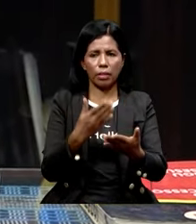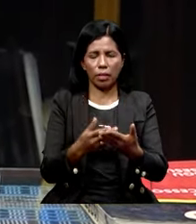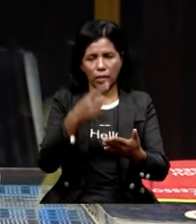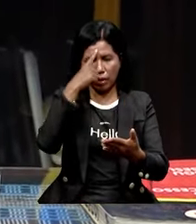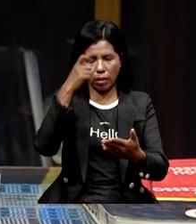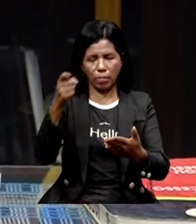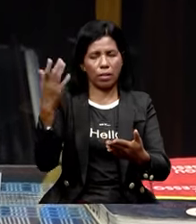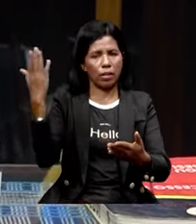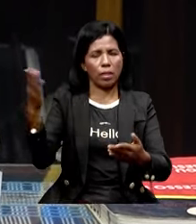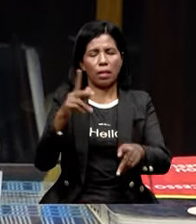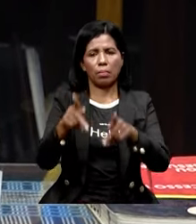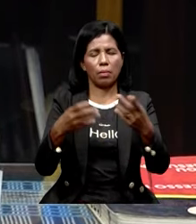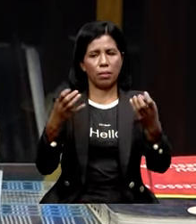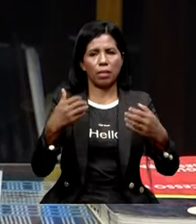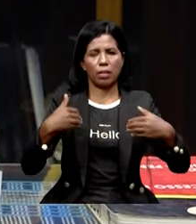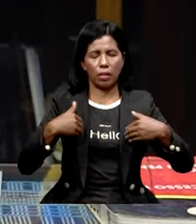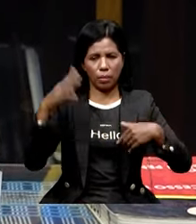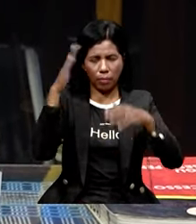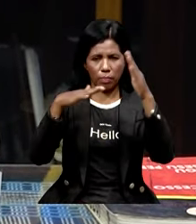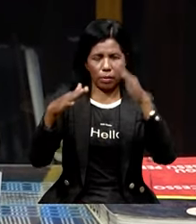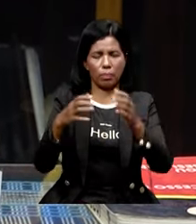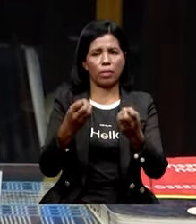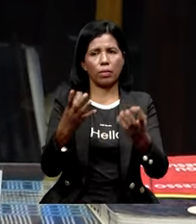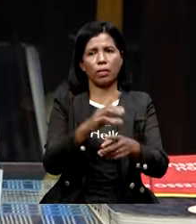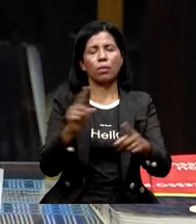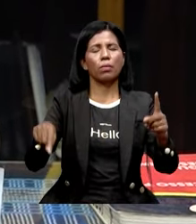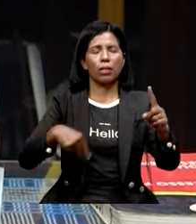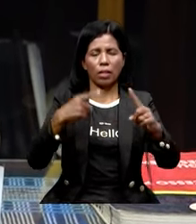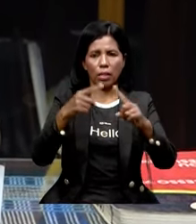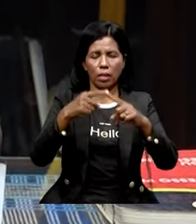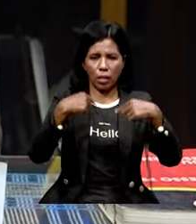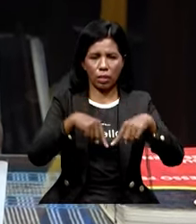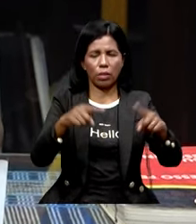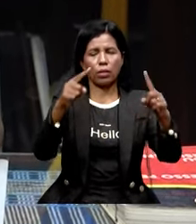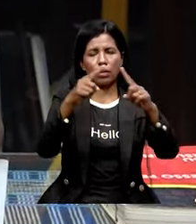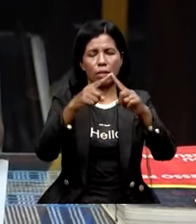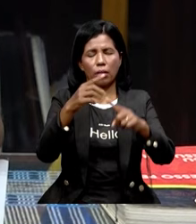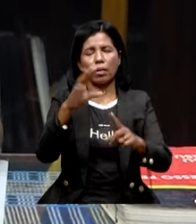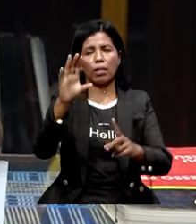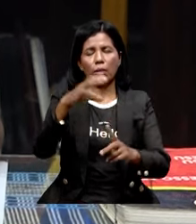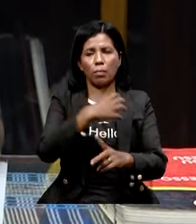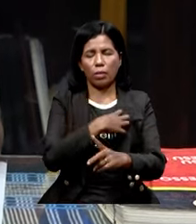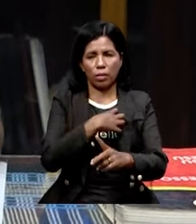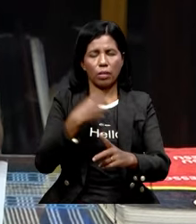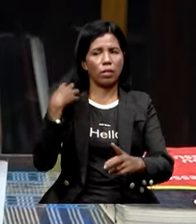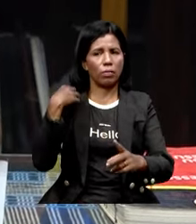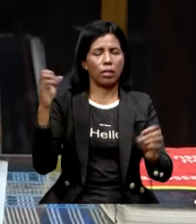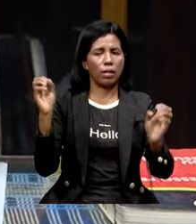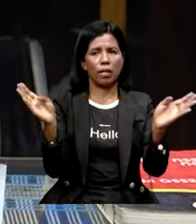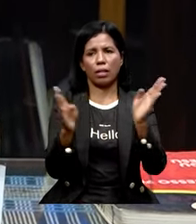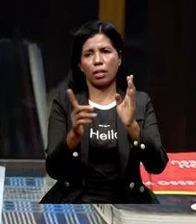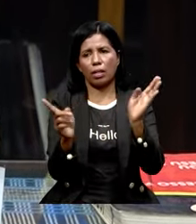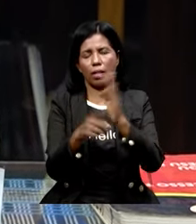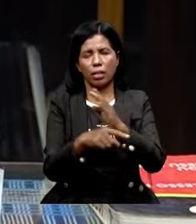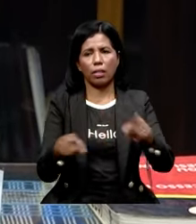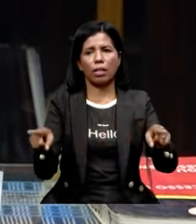já terreno uma barac, então moço desentendimento, mas eu quero toa a esquadra da polícia, buatne la sai hanesan,